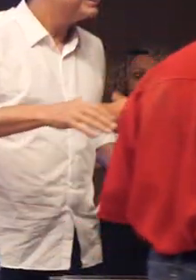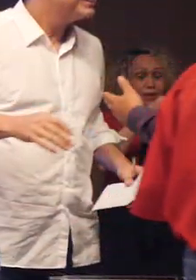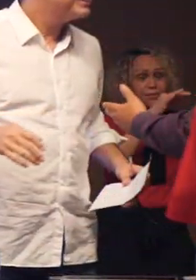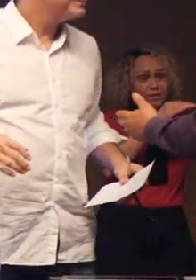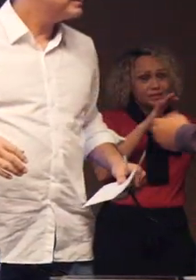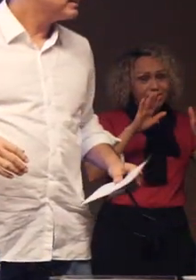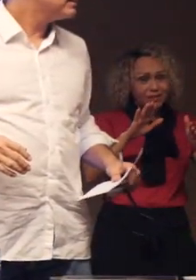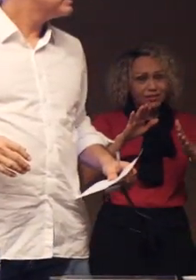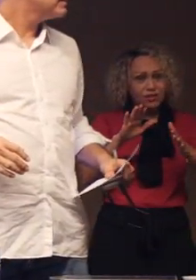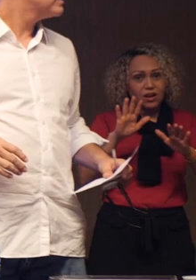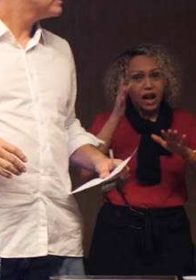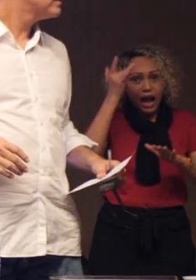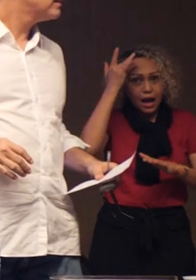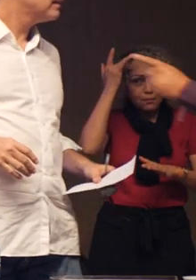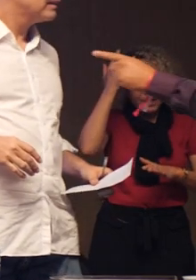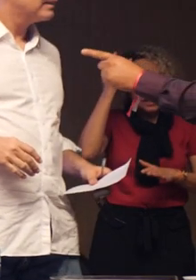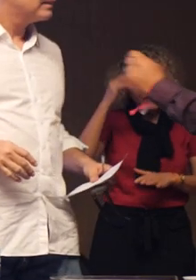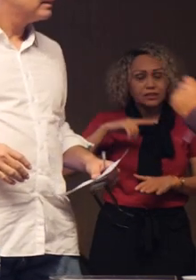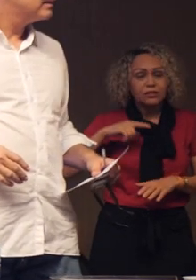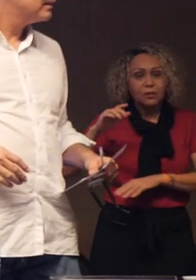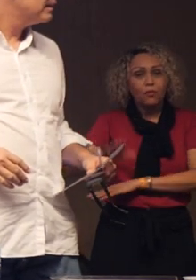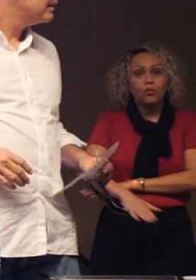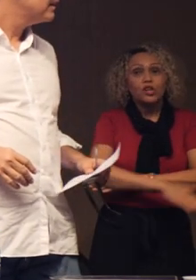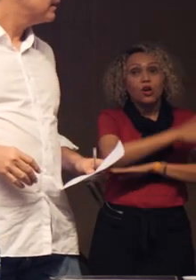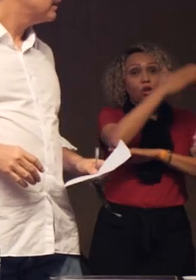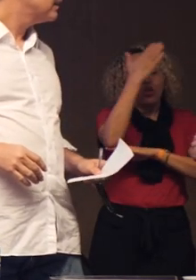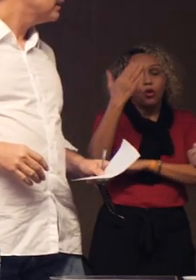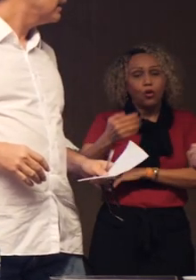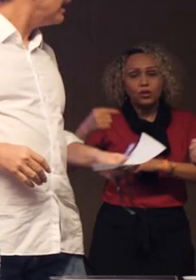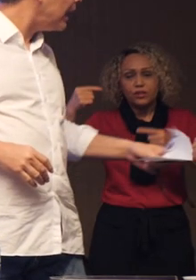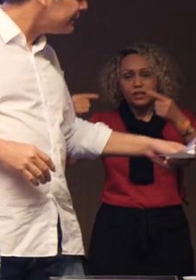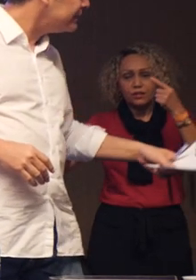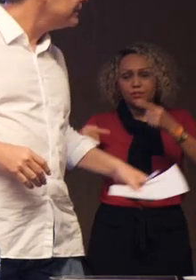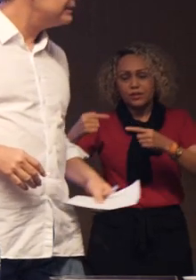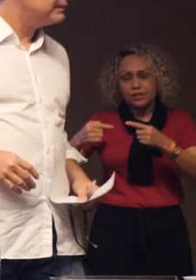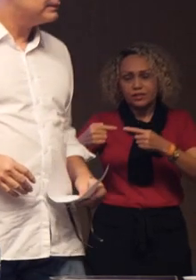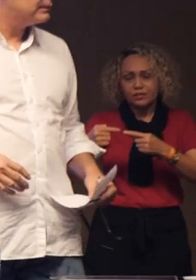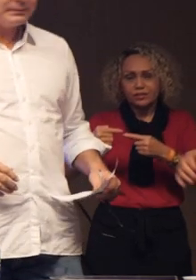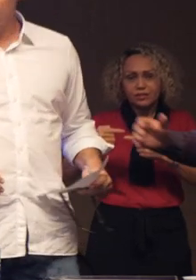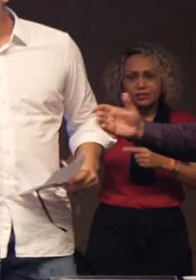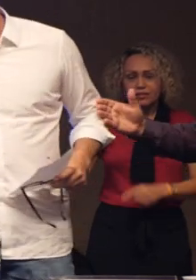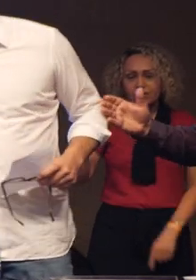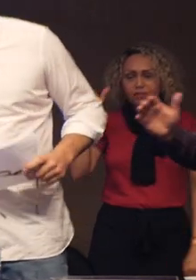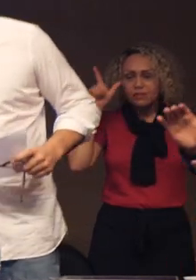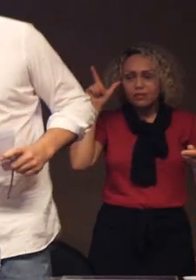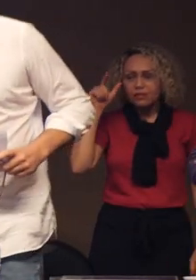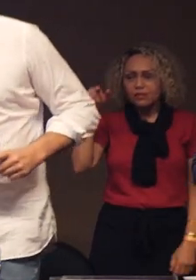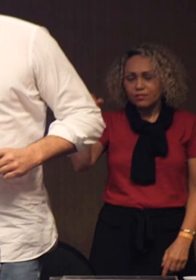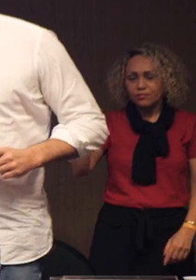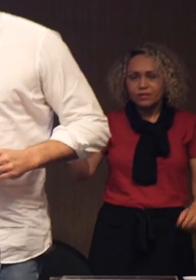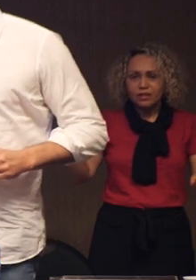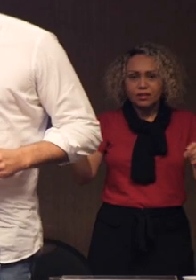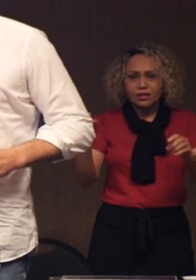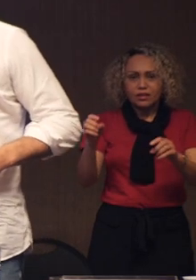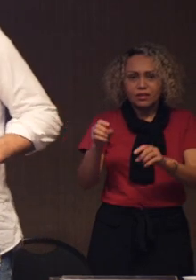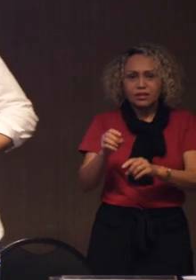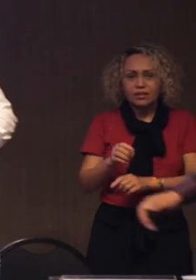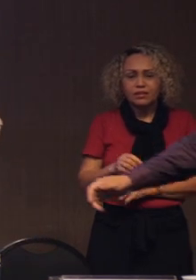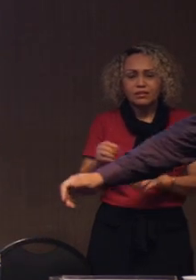mesa, amanhã continua, nós temos um dia inteiro de debate pela frente. Vou passar para o Lindenberg para ele fazer a fala de